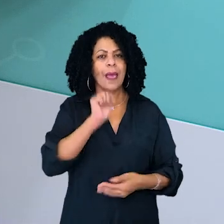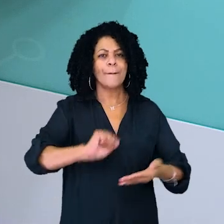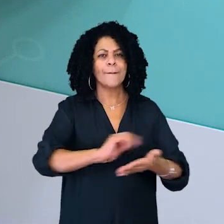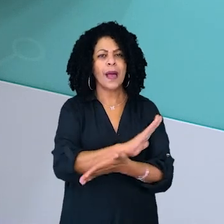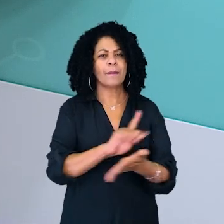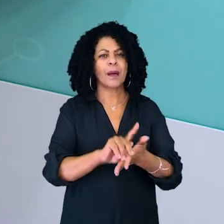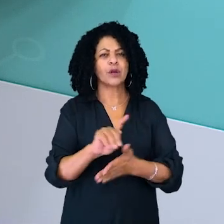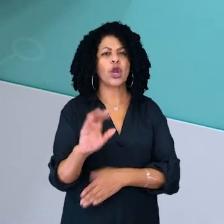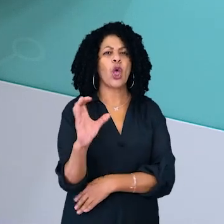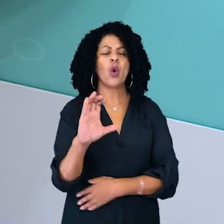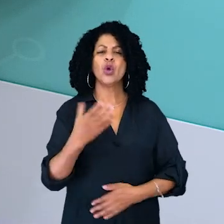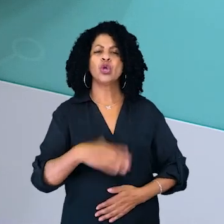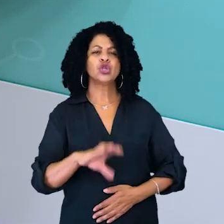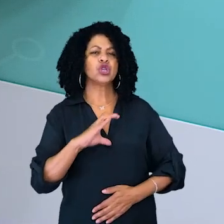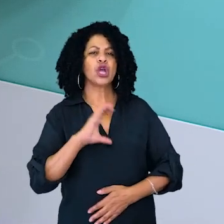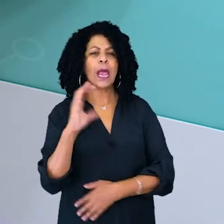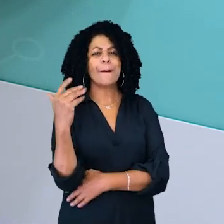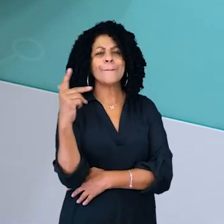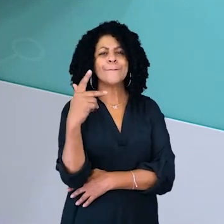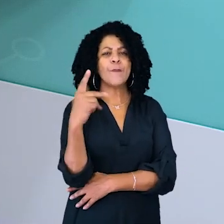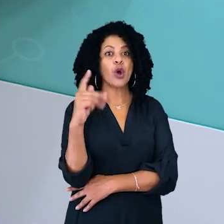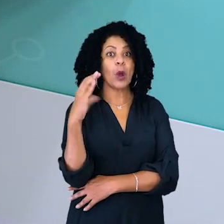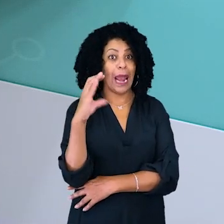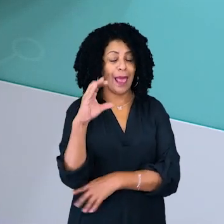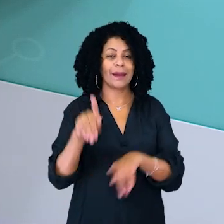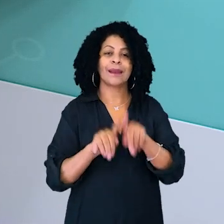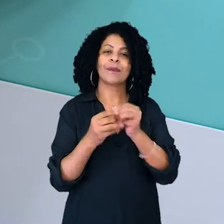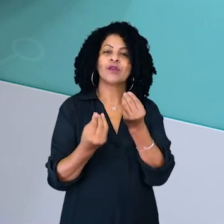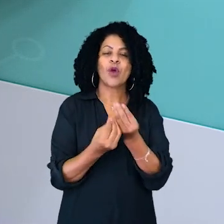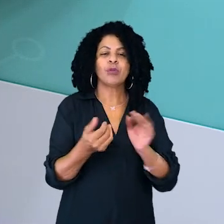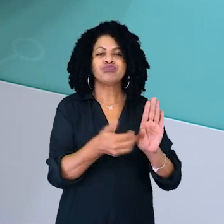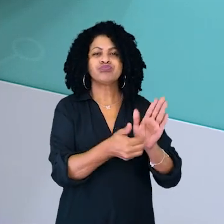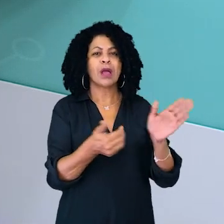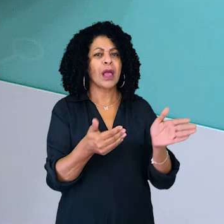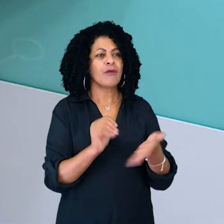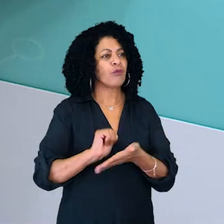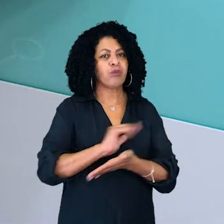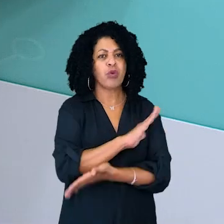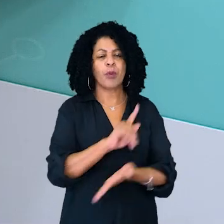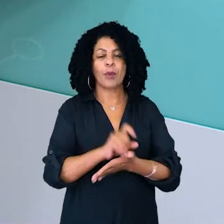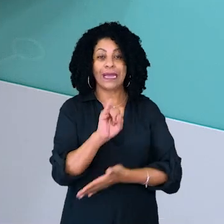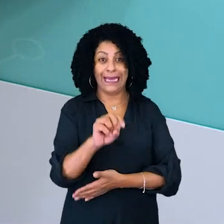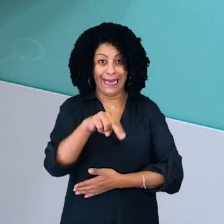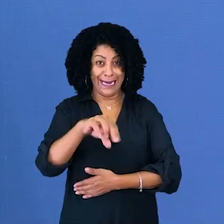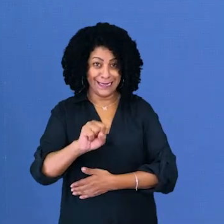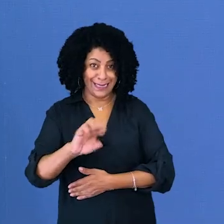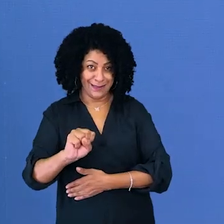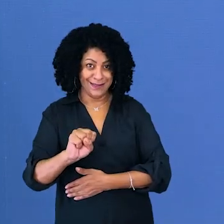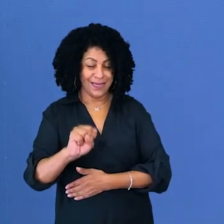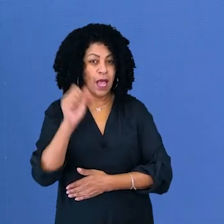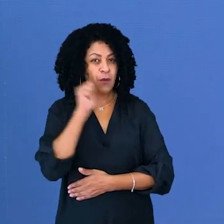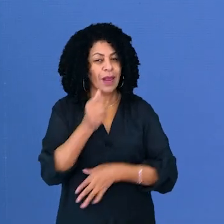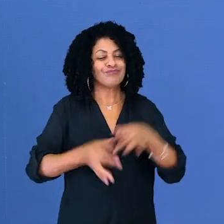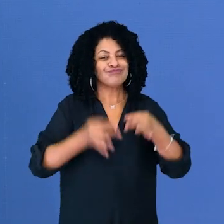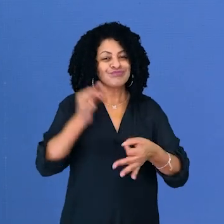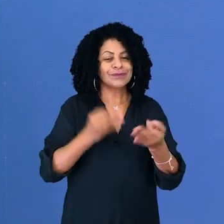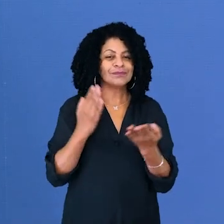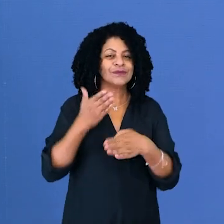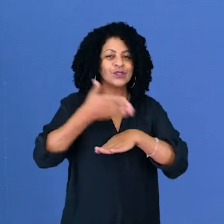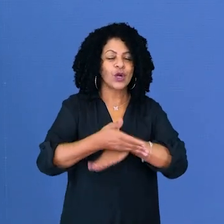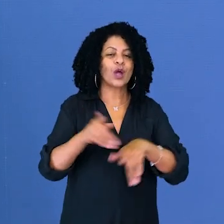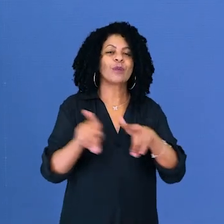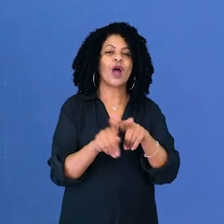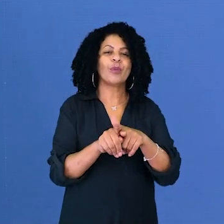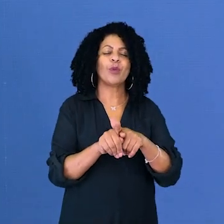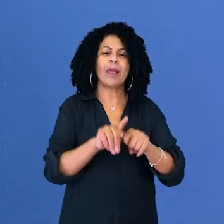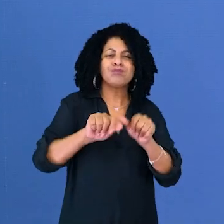foi dispensada por justa causa por não ter retornado ao trabalho depois do período de afastamento pelo INSS. Ela entrou na Justiça do Trabalho